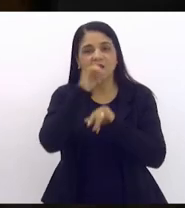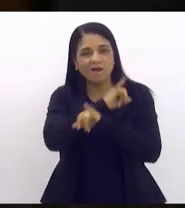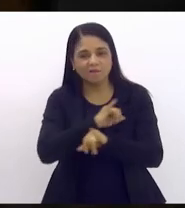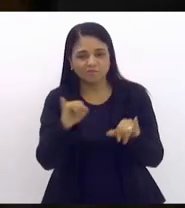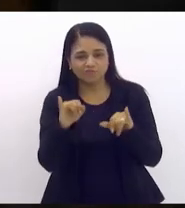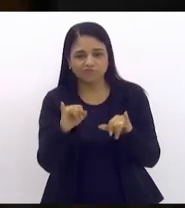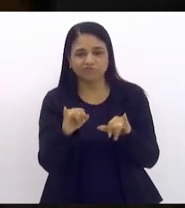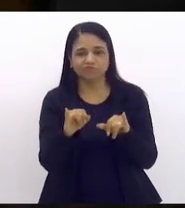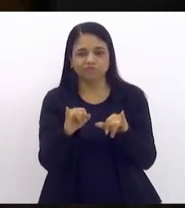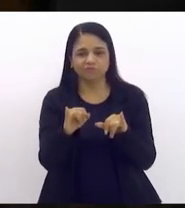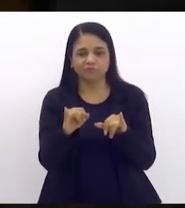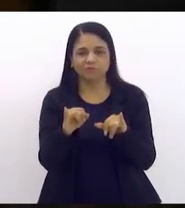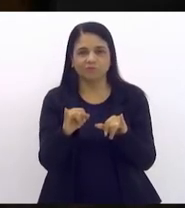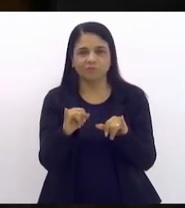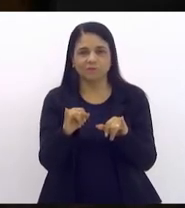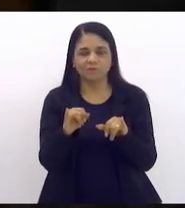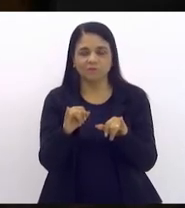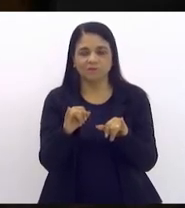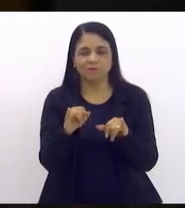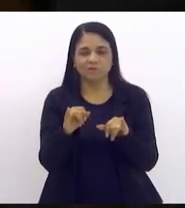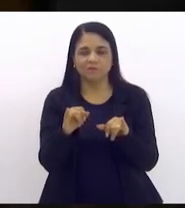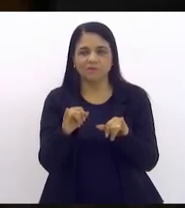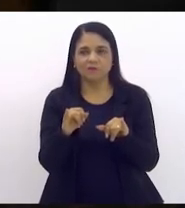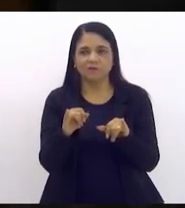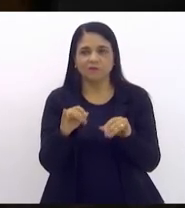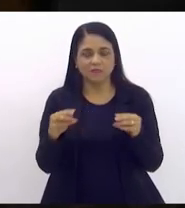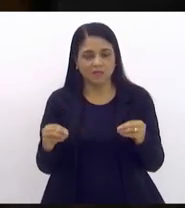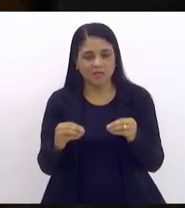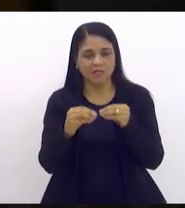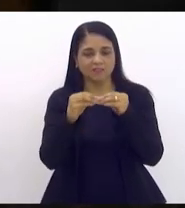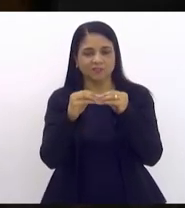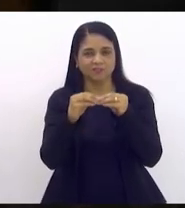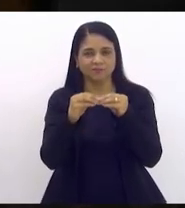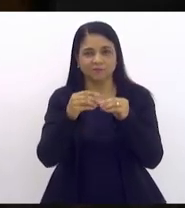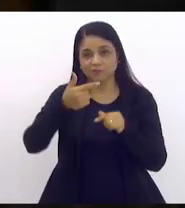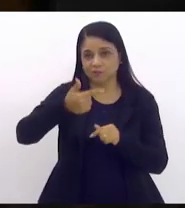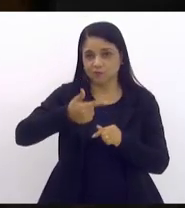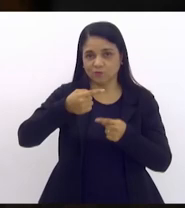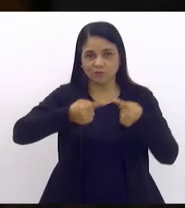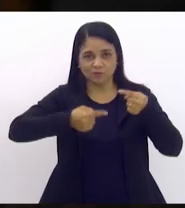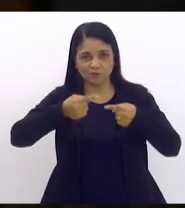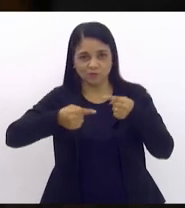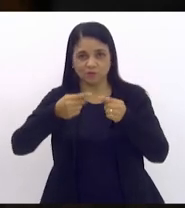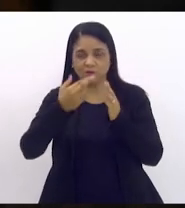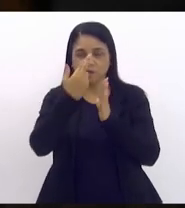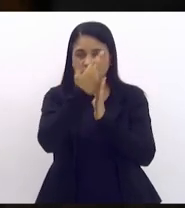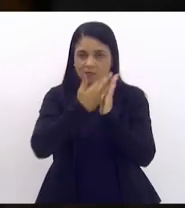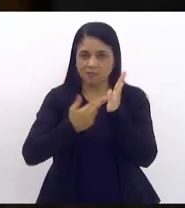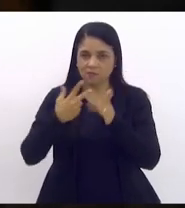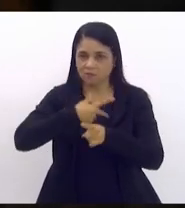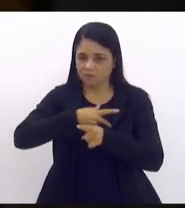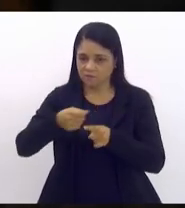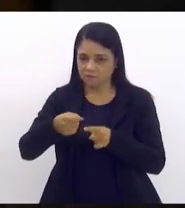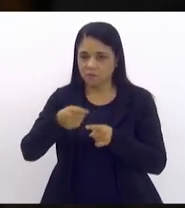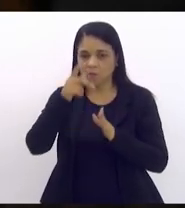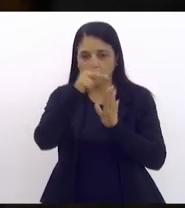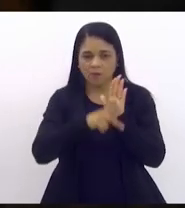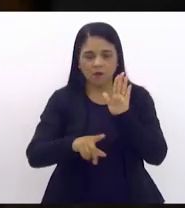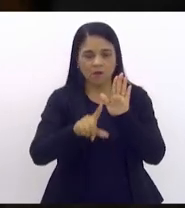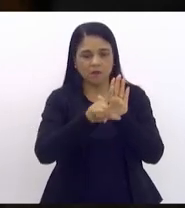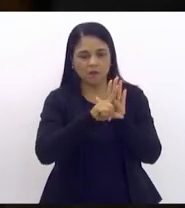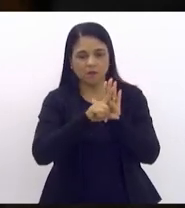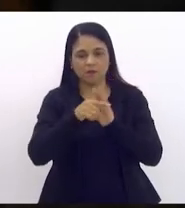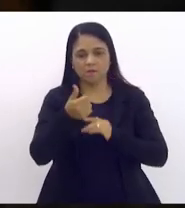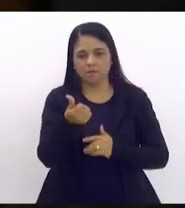Anuncio. Em tramitação ordinária, em segunda discussão, redação do vencido. Projeto de lei